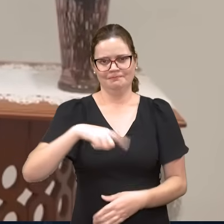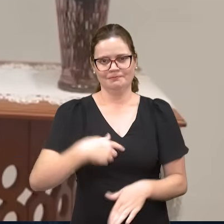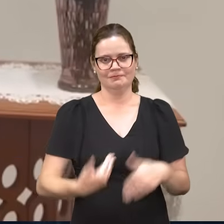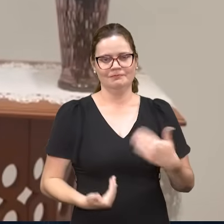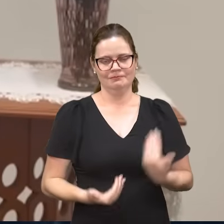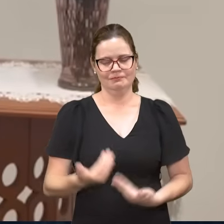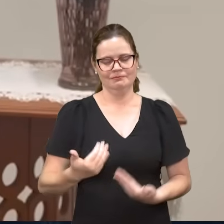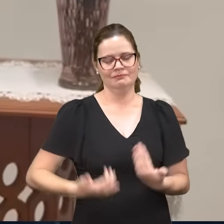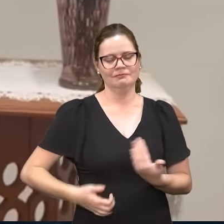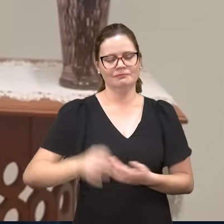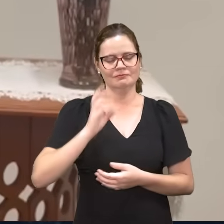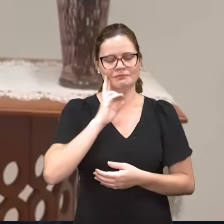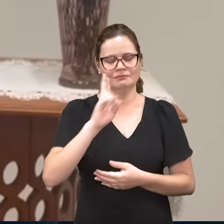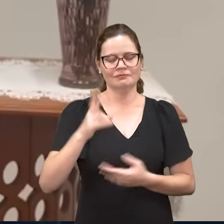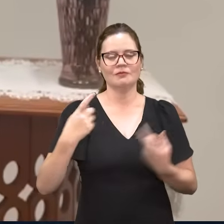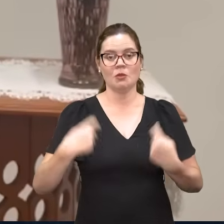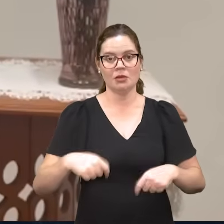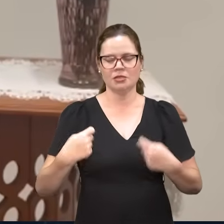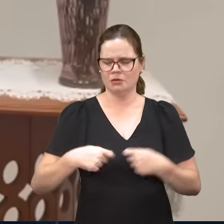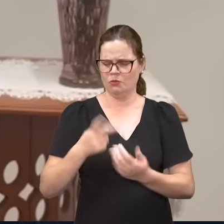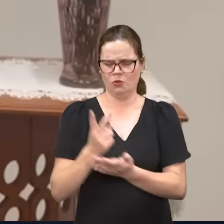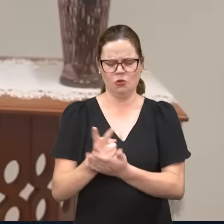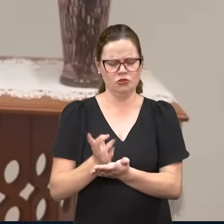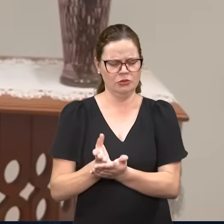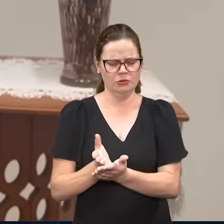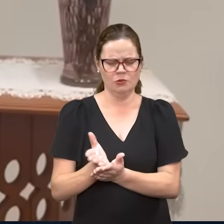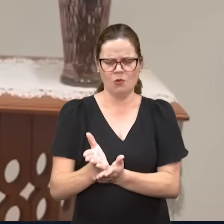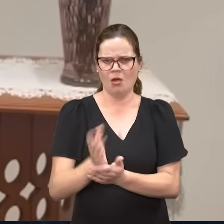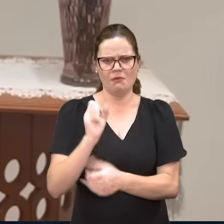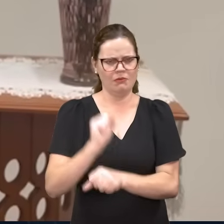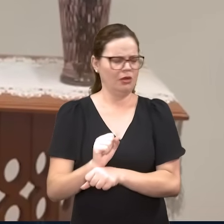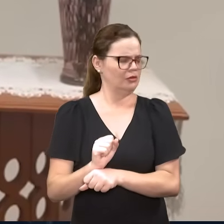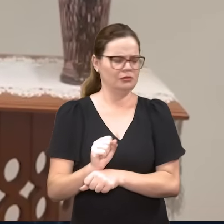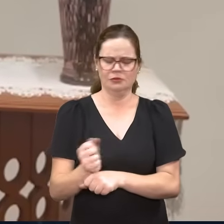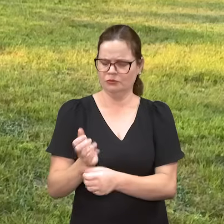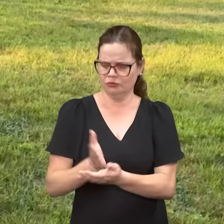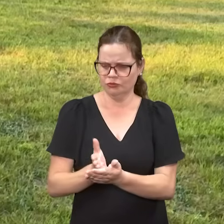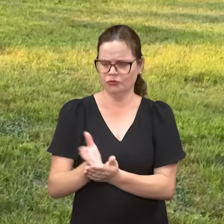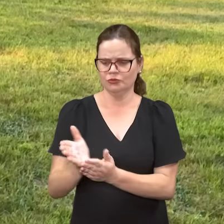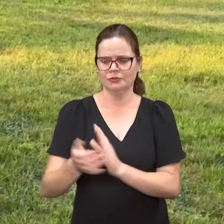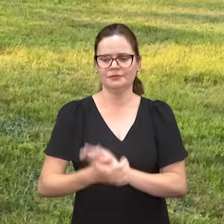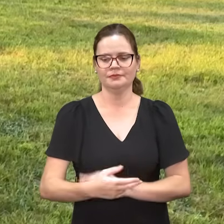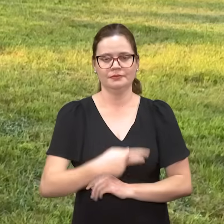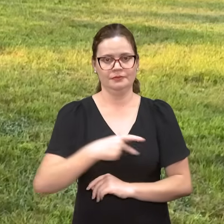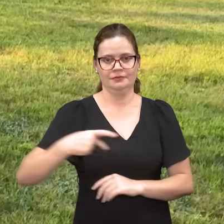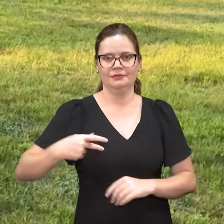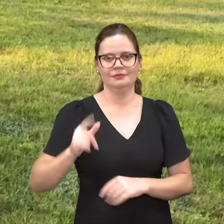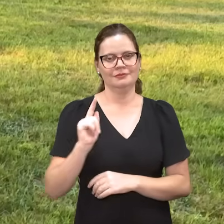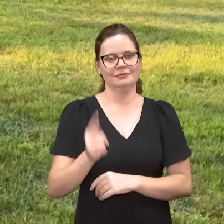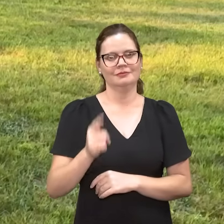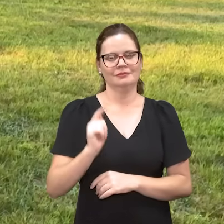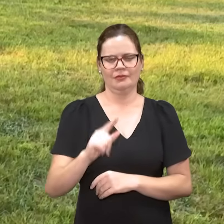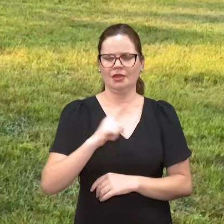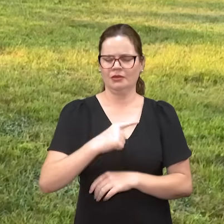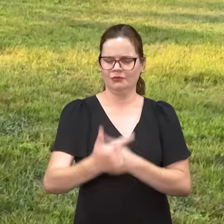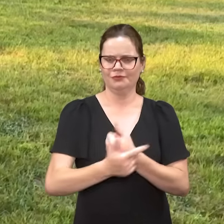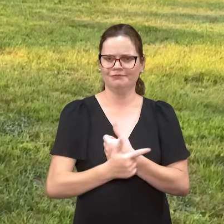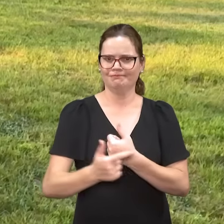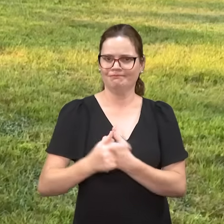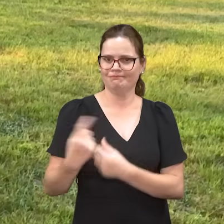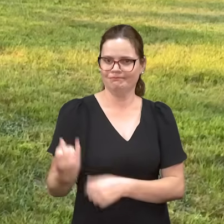Senhor, devemos dar continuidade a esta obra. O pastor Gedeu Tigueiros desempenhou um